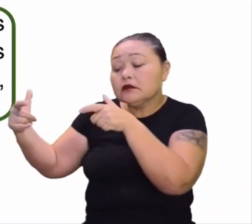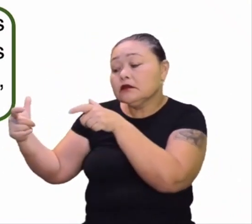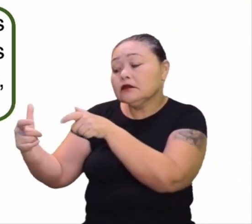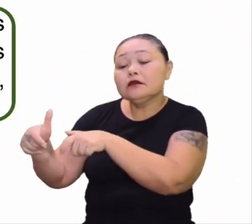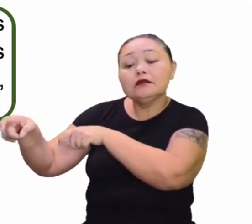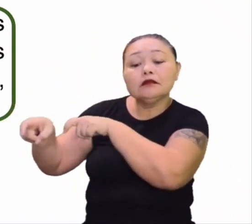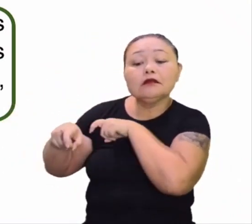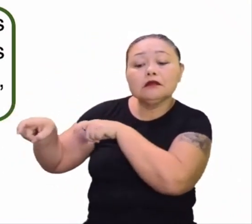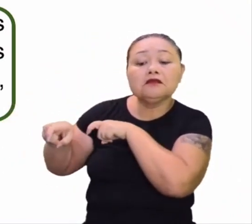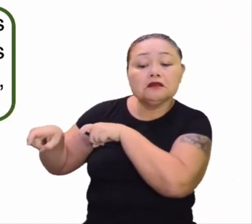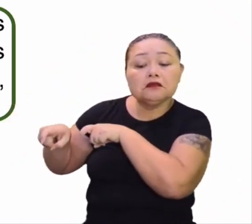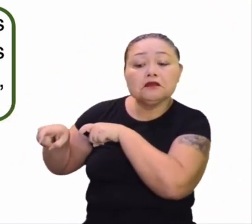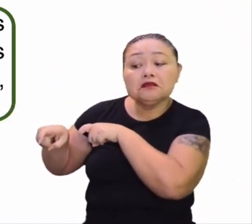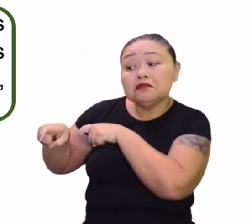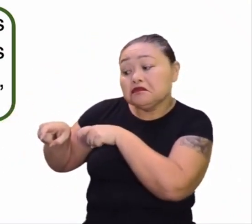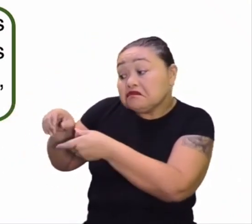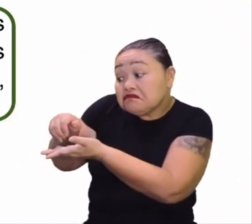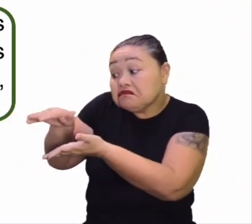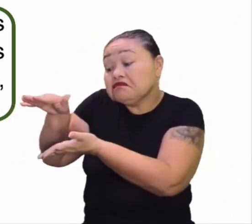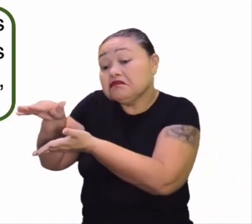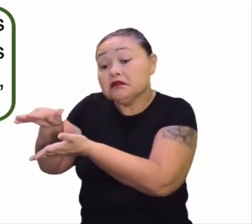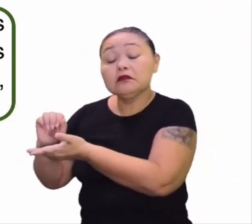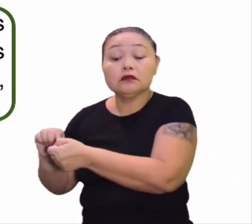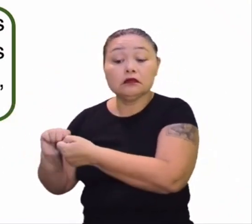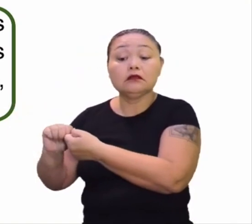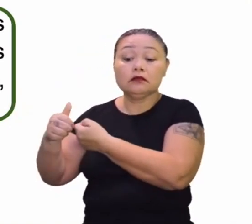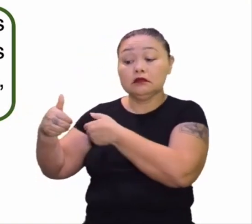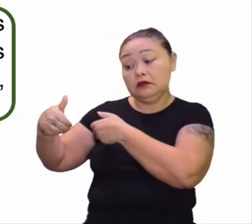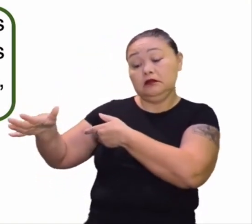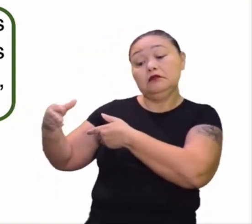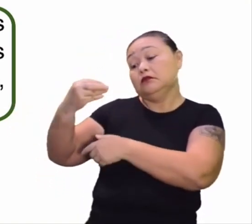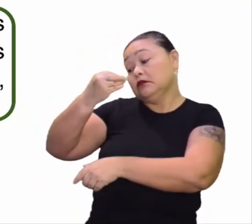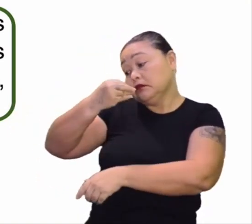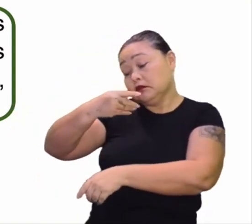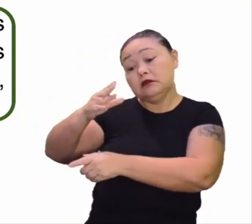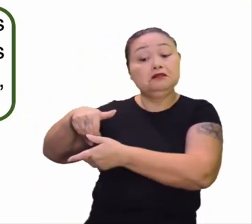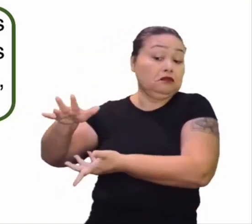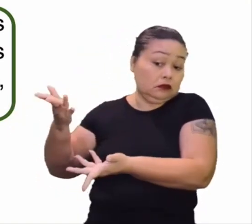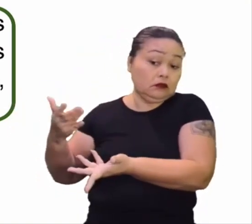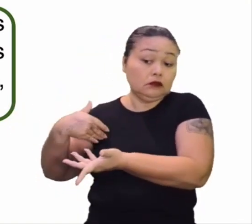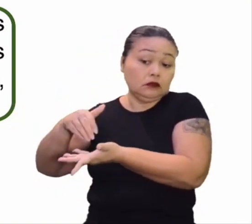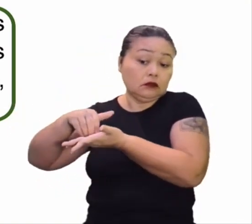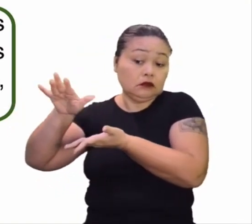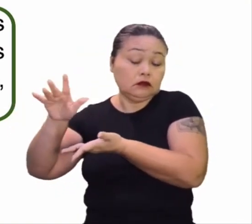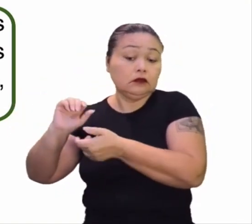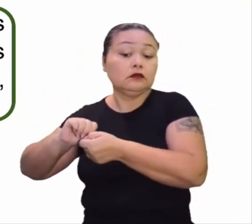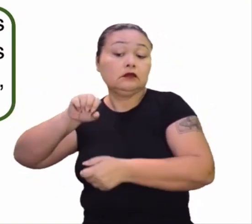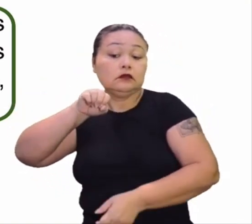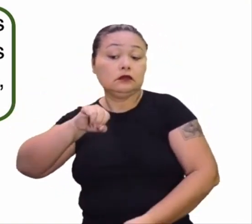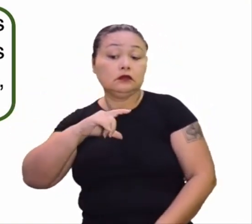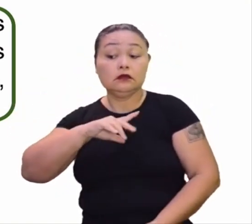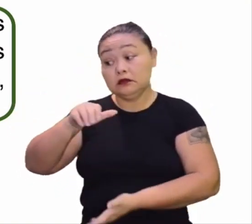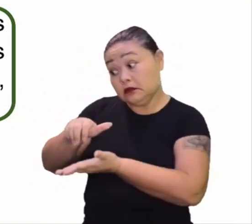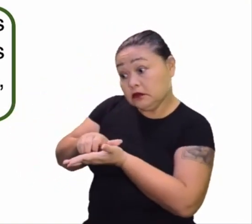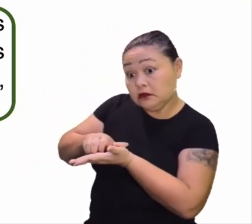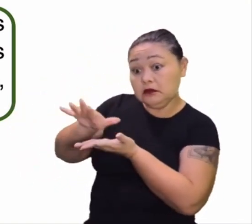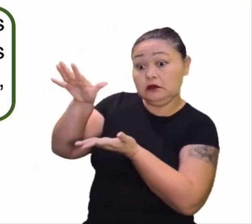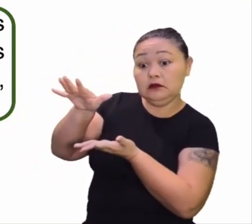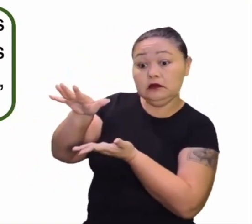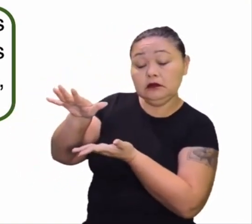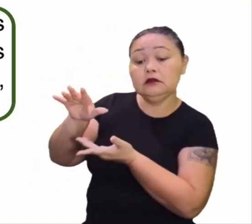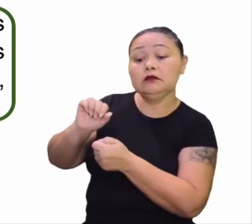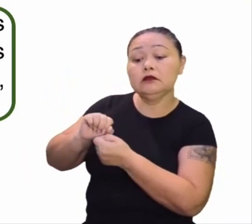pequeno agricultor. Exatamente. A corda arrebenta para o lado mais fraco, Rogério. Exatamente. E outra, se é expulso,